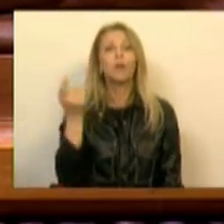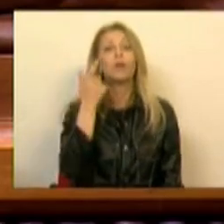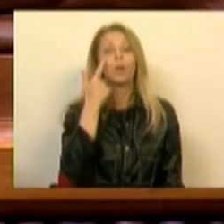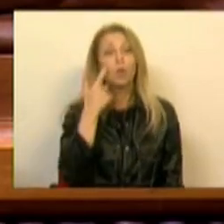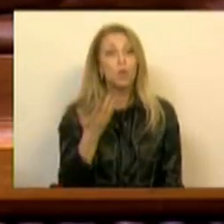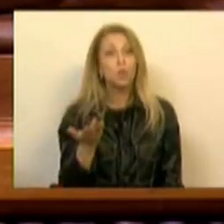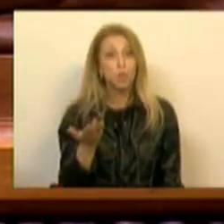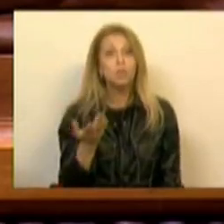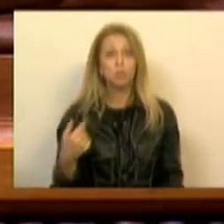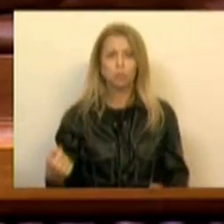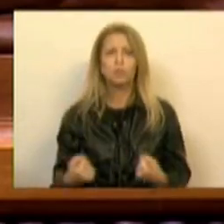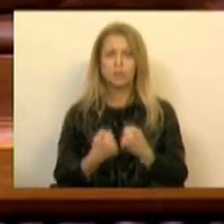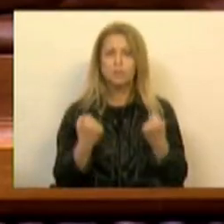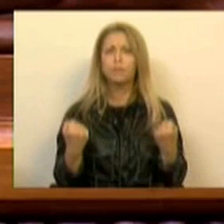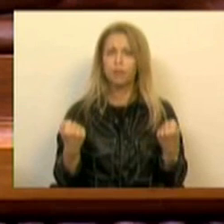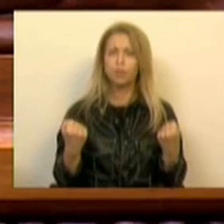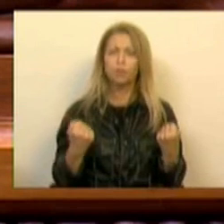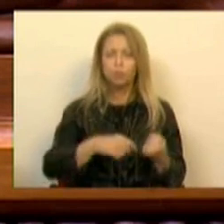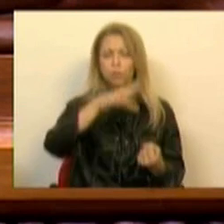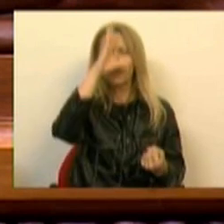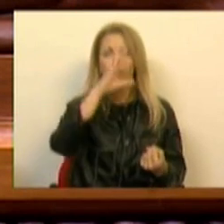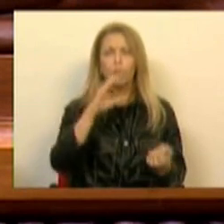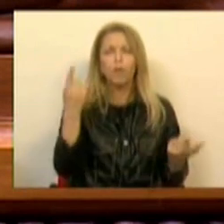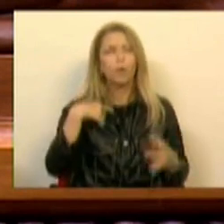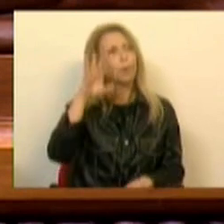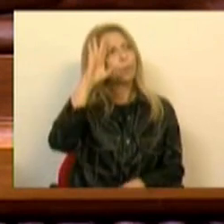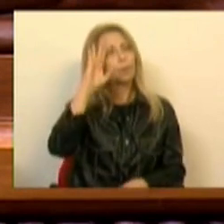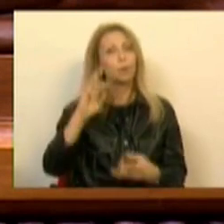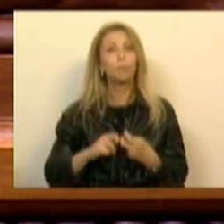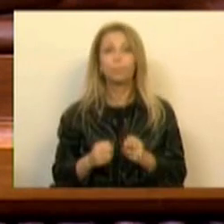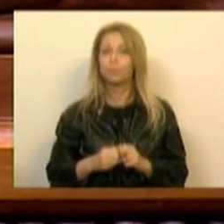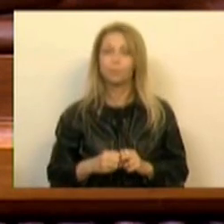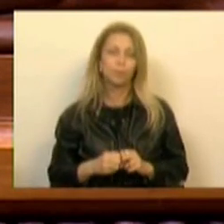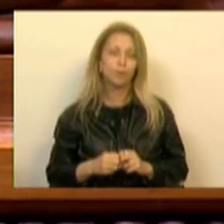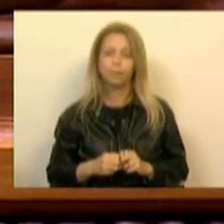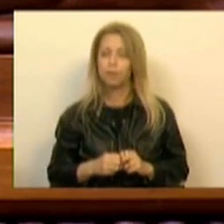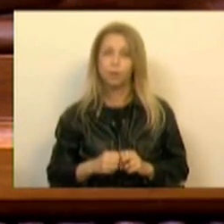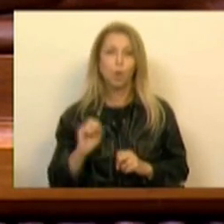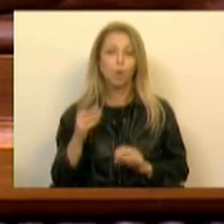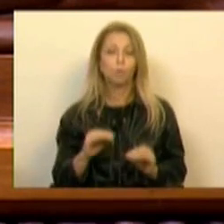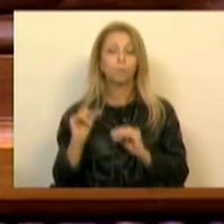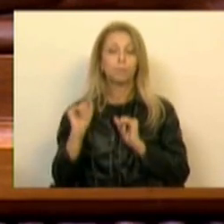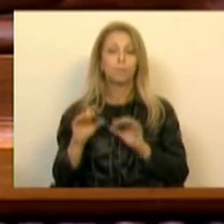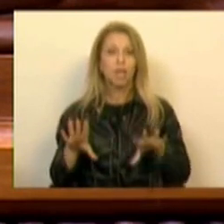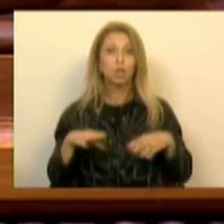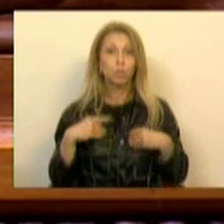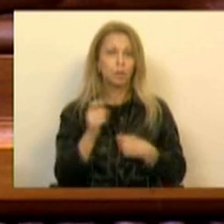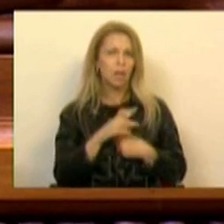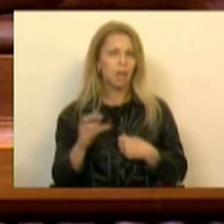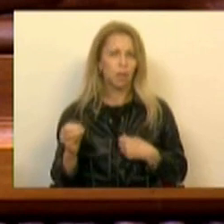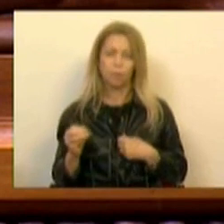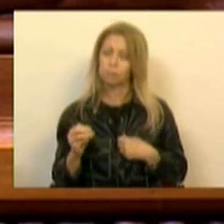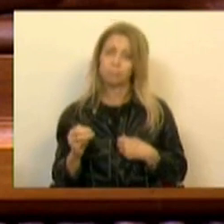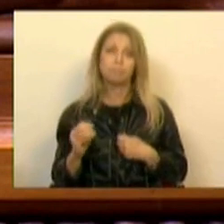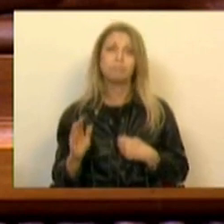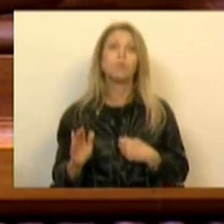Conhecemos os desafios e o Governo não fecha os olhos aos problemas, nem se escusa a assumir os seus erros e,